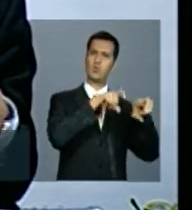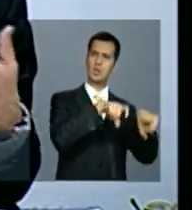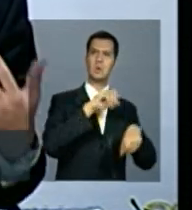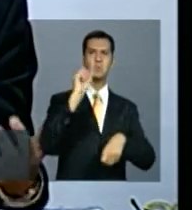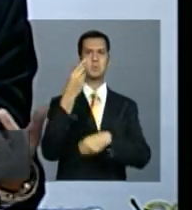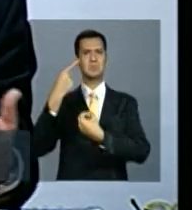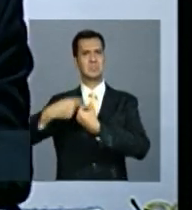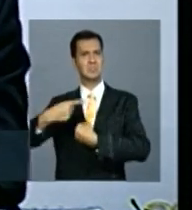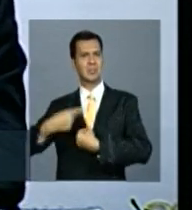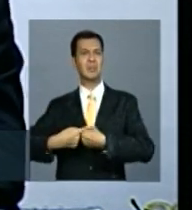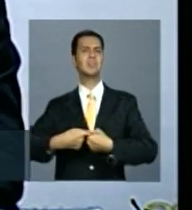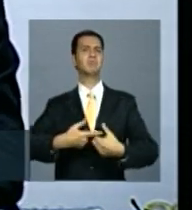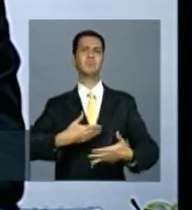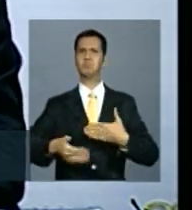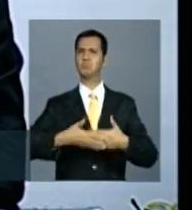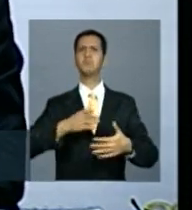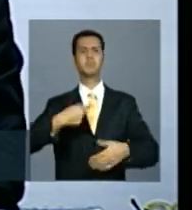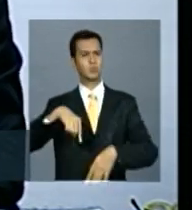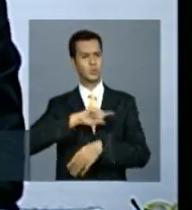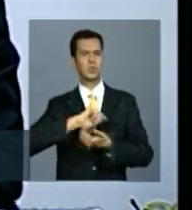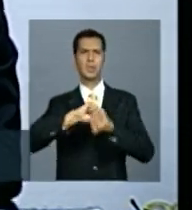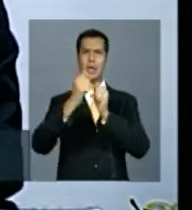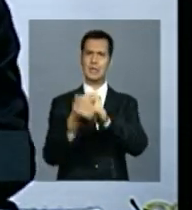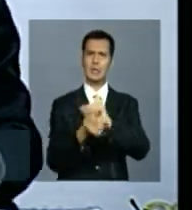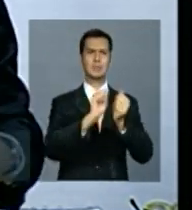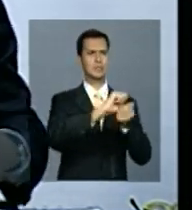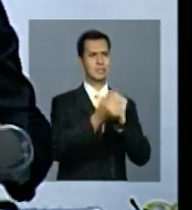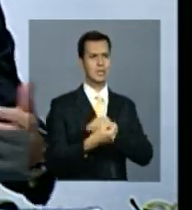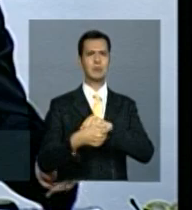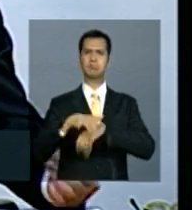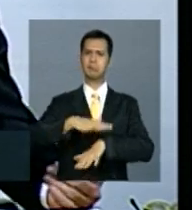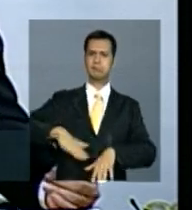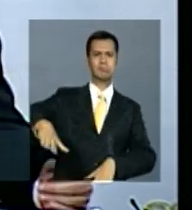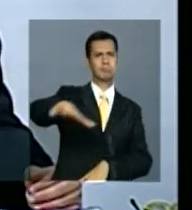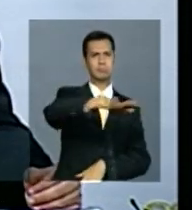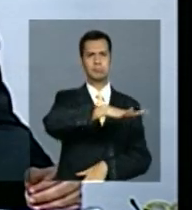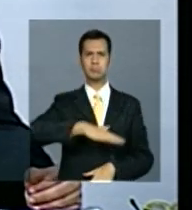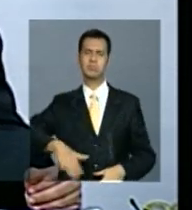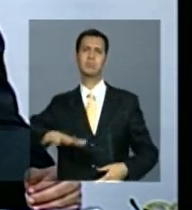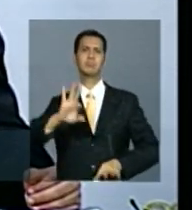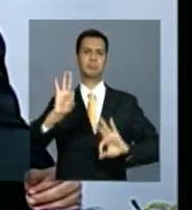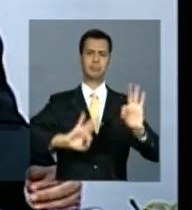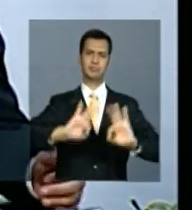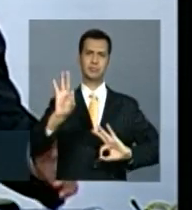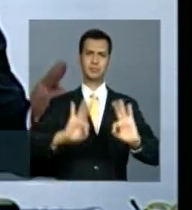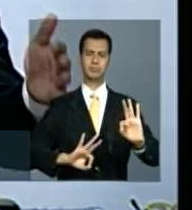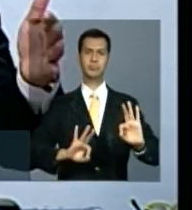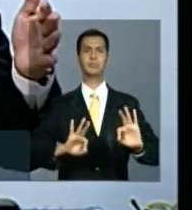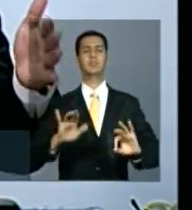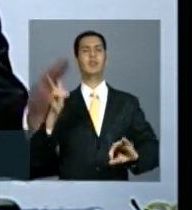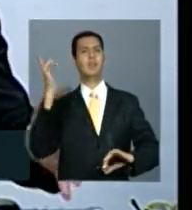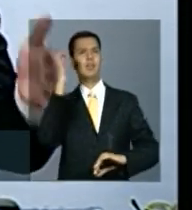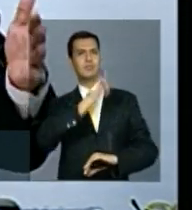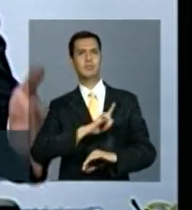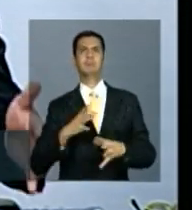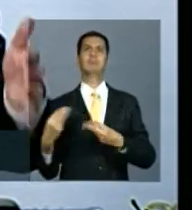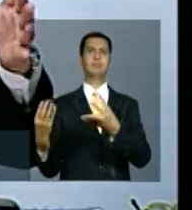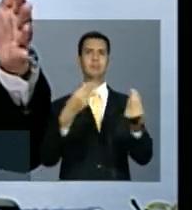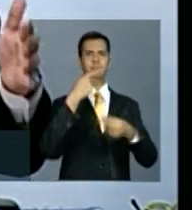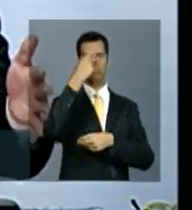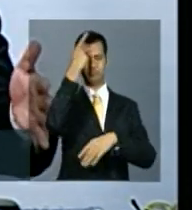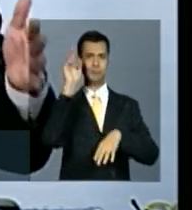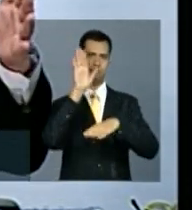cidades adaptando estruturas não só da área da saúde Mas também de outros equipamentos públicos e nós vamos manter